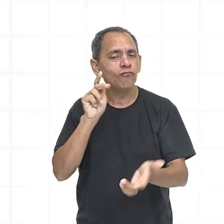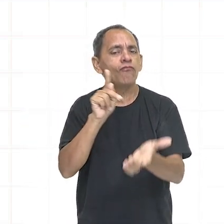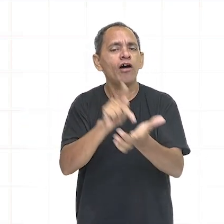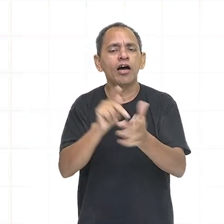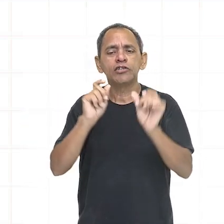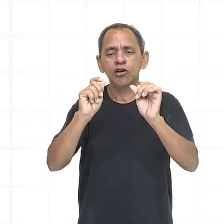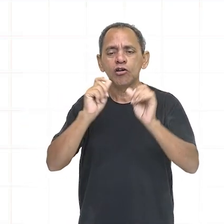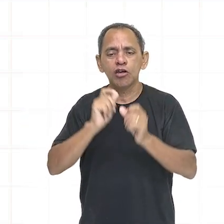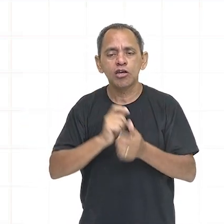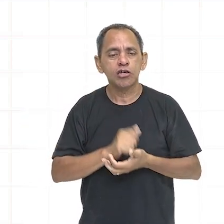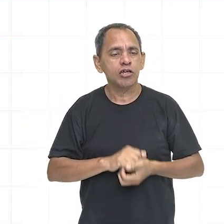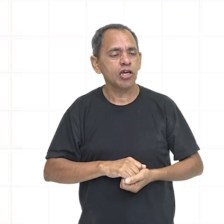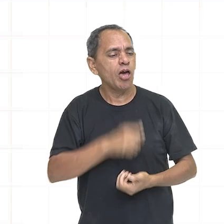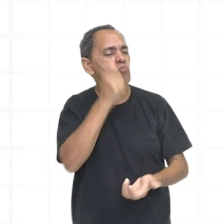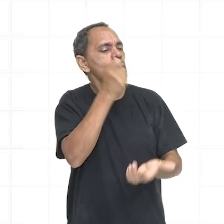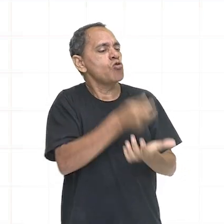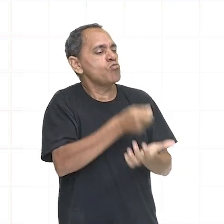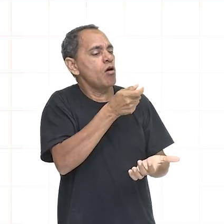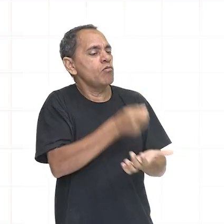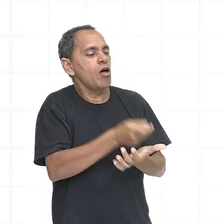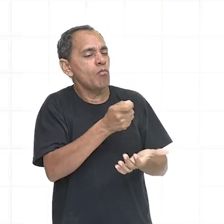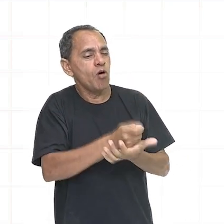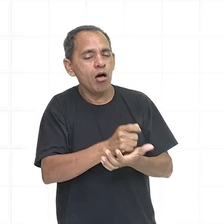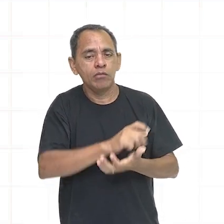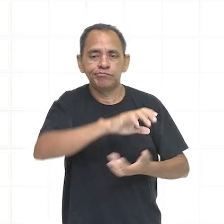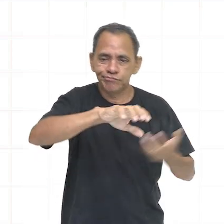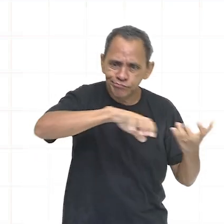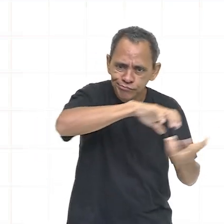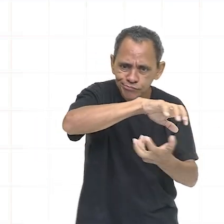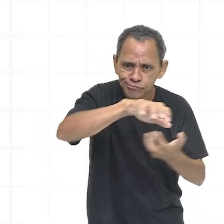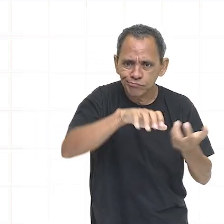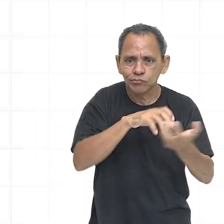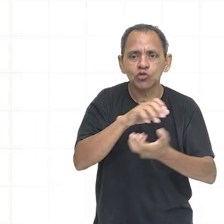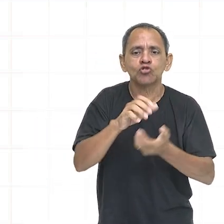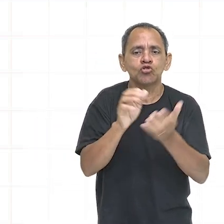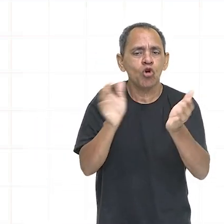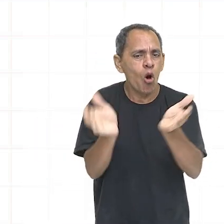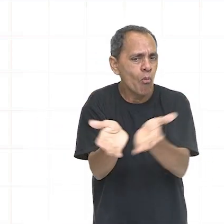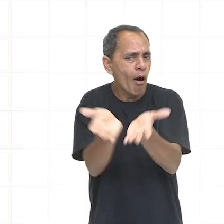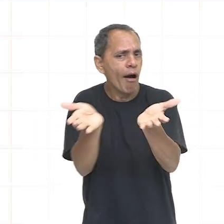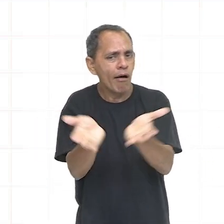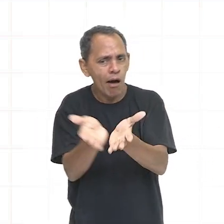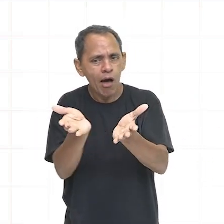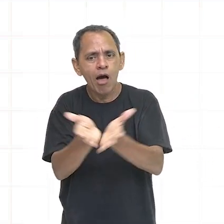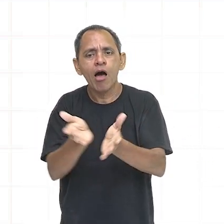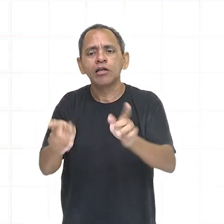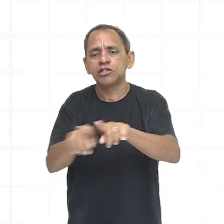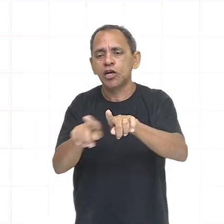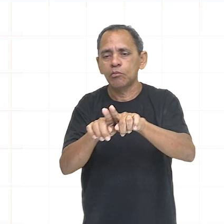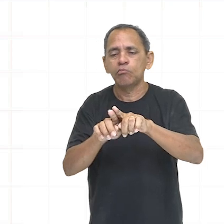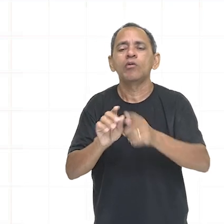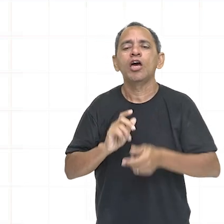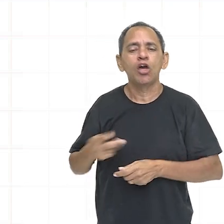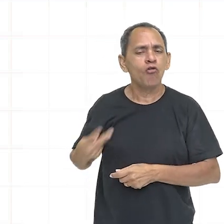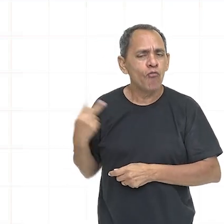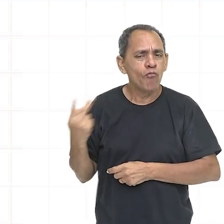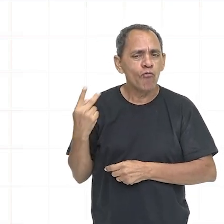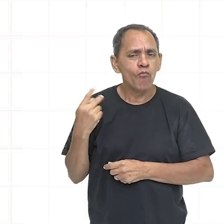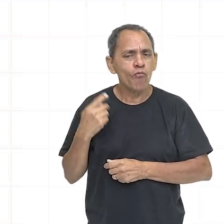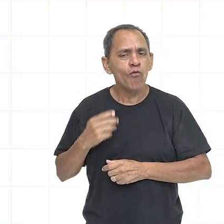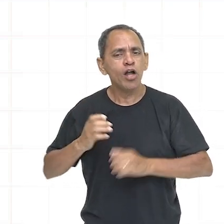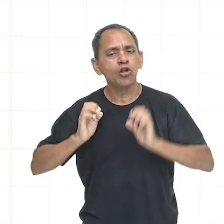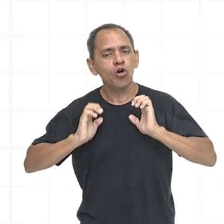aí do Renascimento e da Reforma Protestante, passou a ser associada ao quê? a se ter um valor moral e também